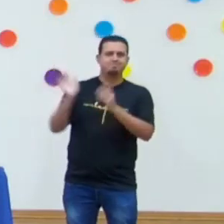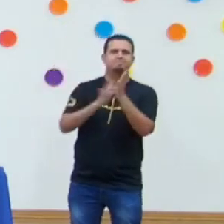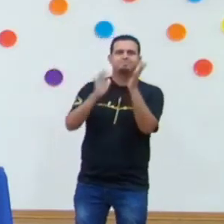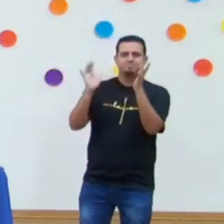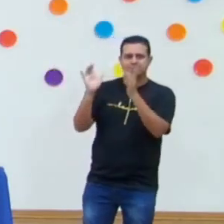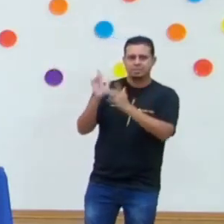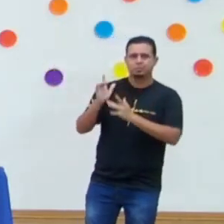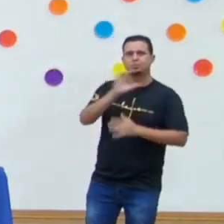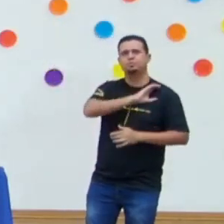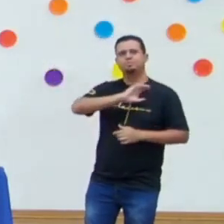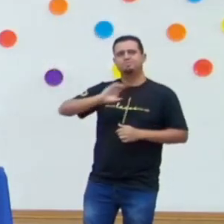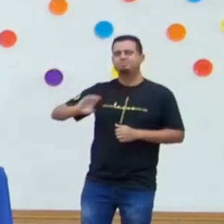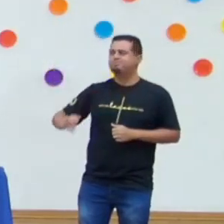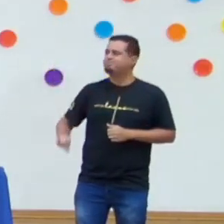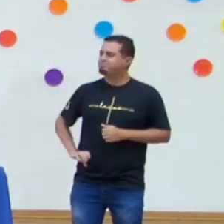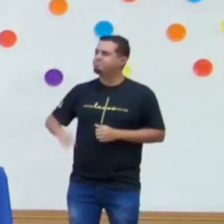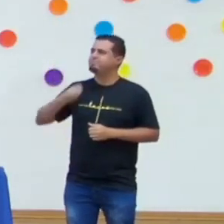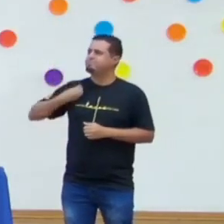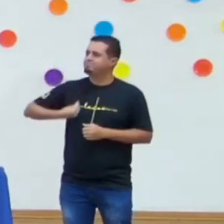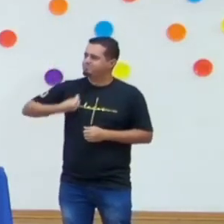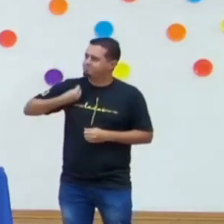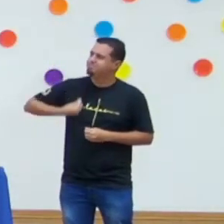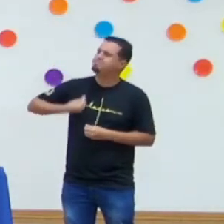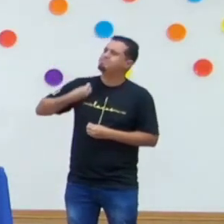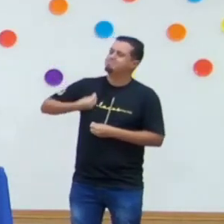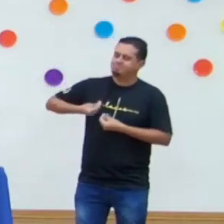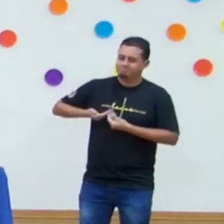nome, Cristo Jesus,